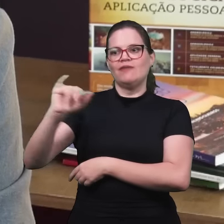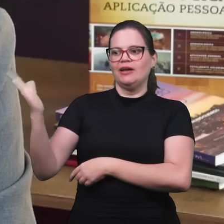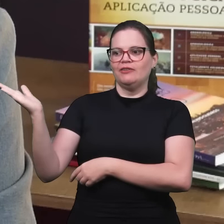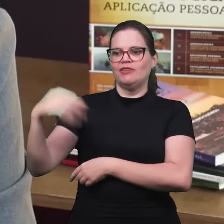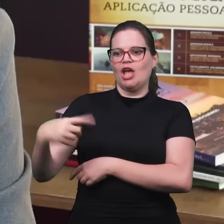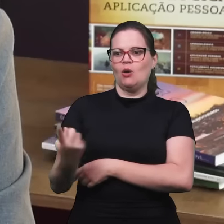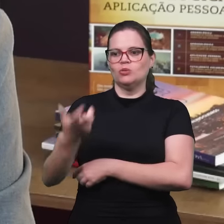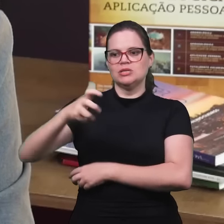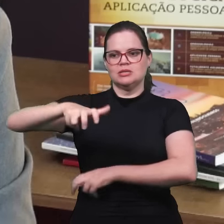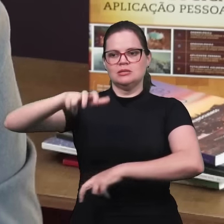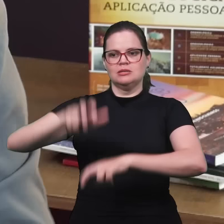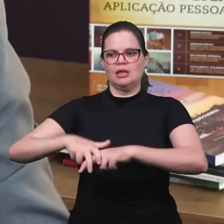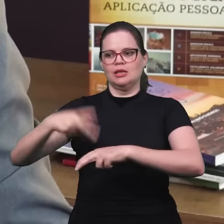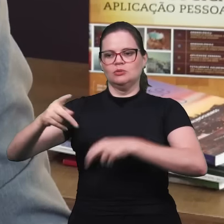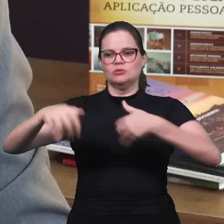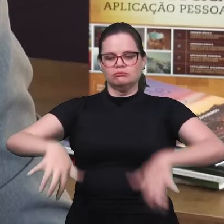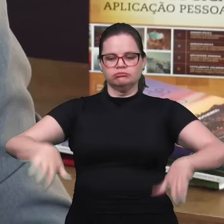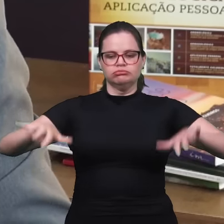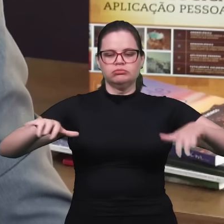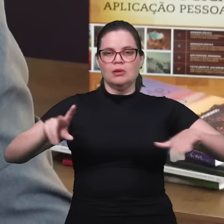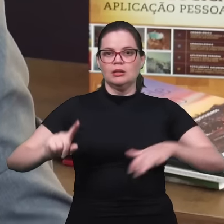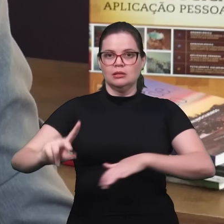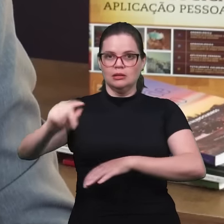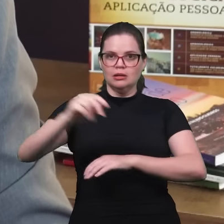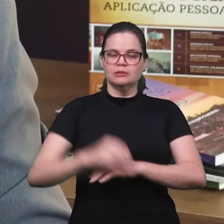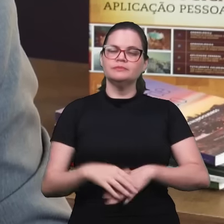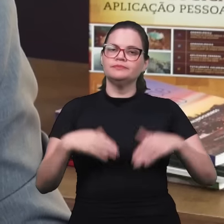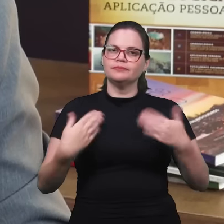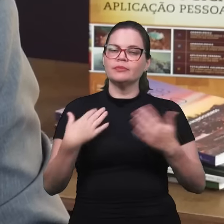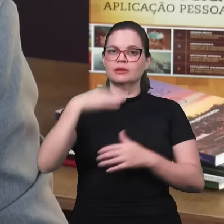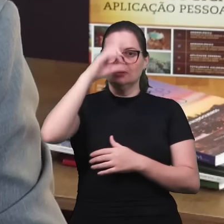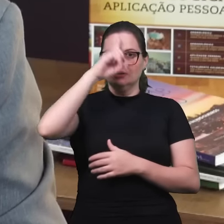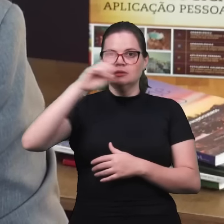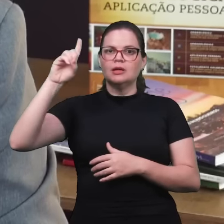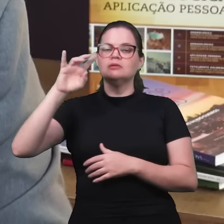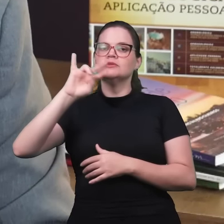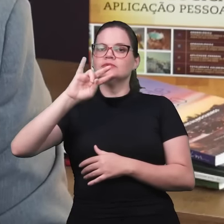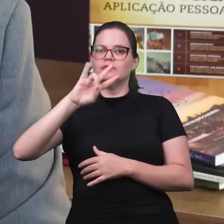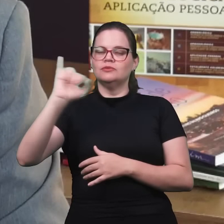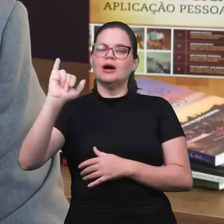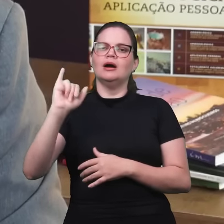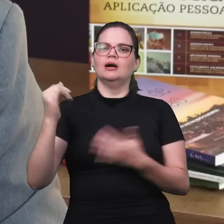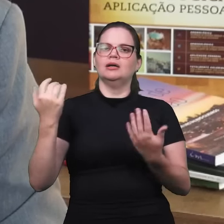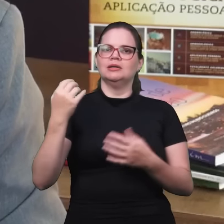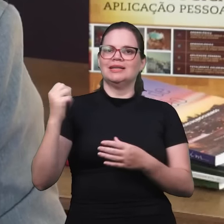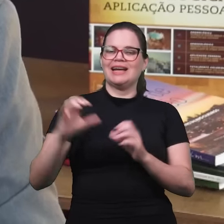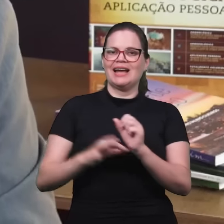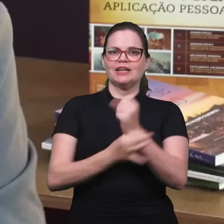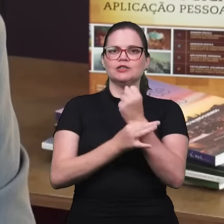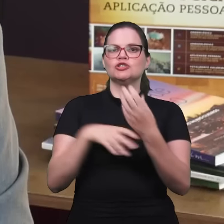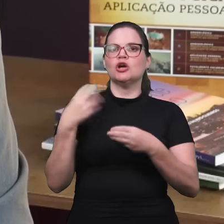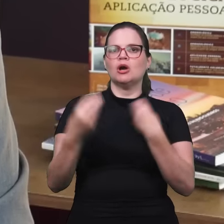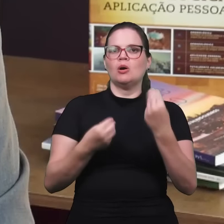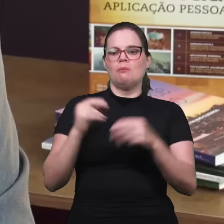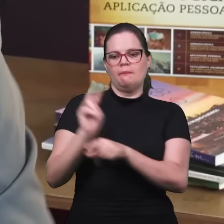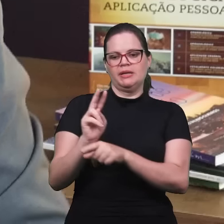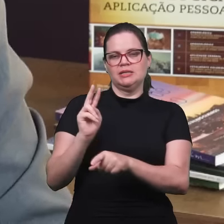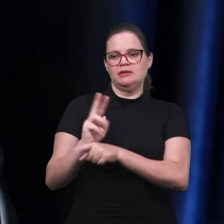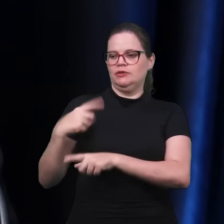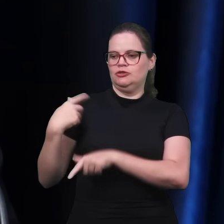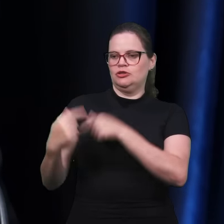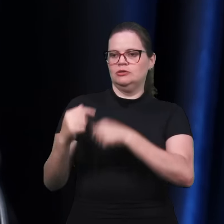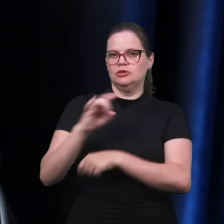preservação desta promessa de Deus. Então, sim, Deus vai garantir isso com o nascimento desses ancestrais ali até chegar na pessoa do Senhor Jesus. Sim, né? Porque